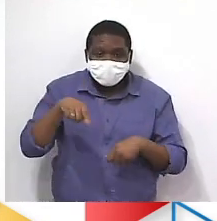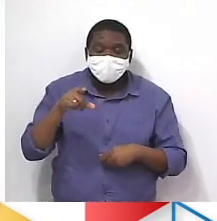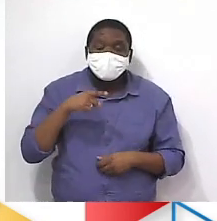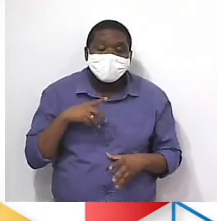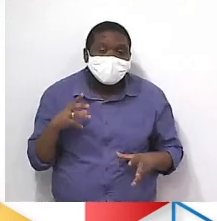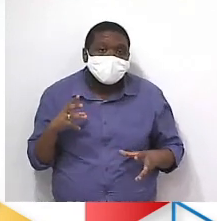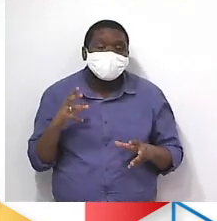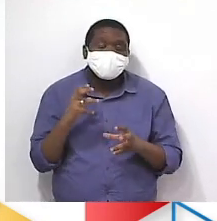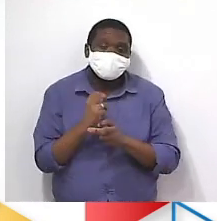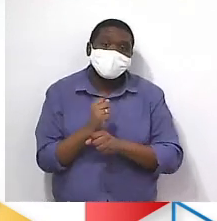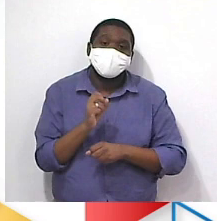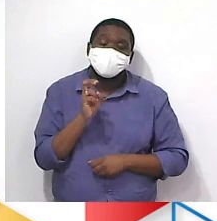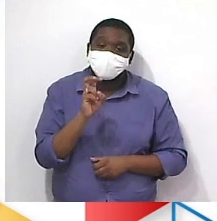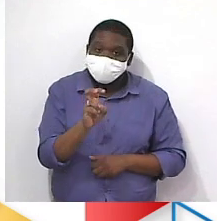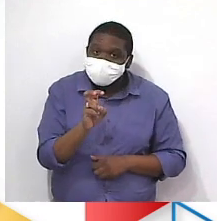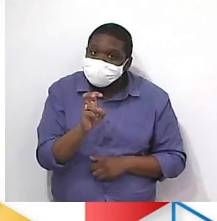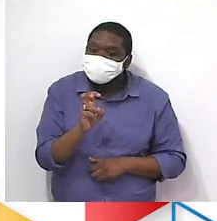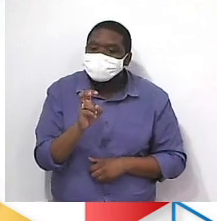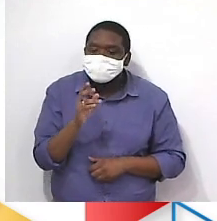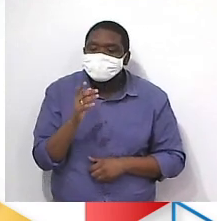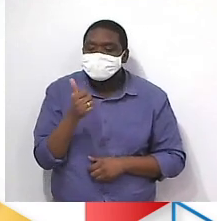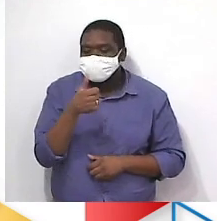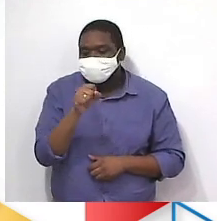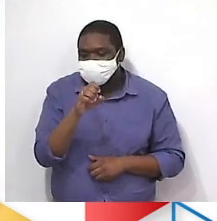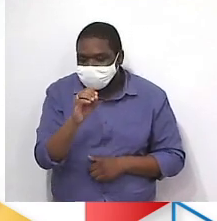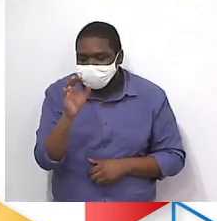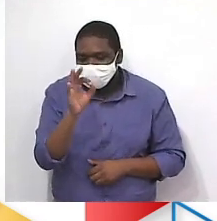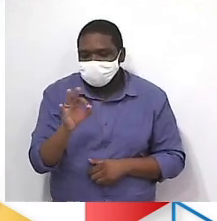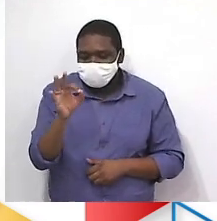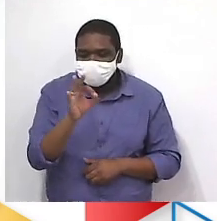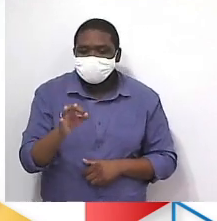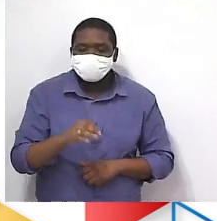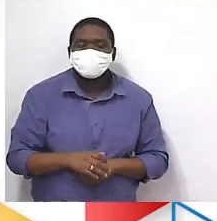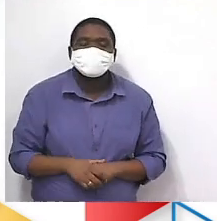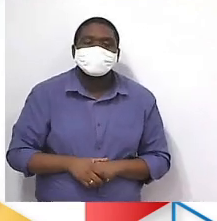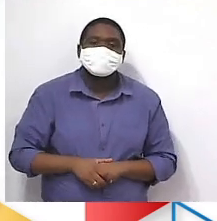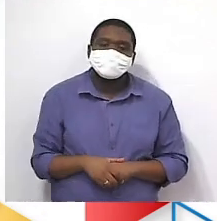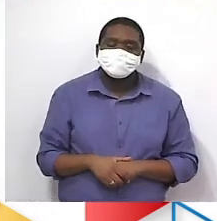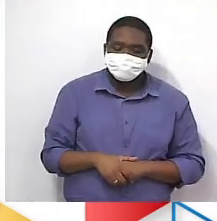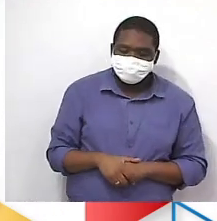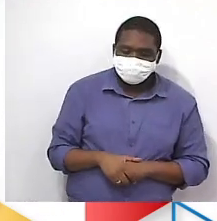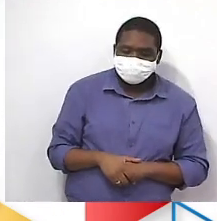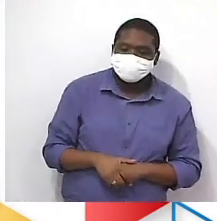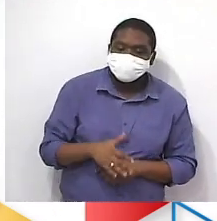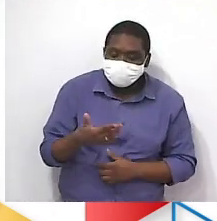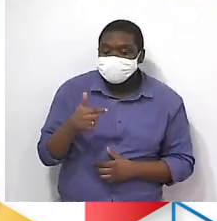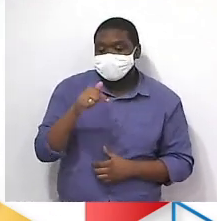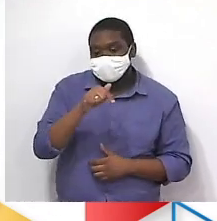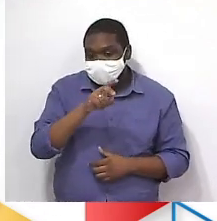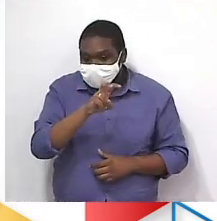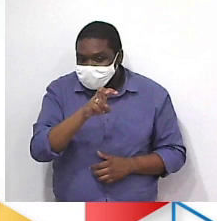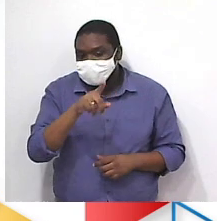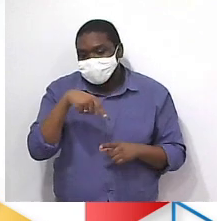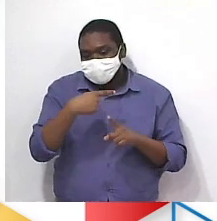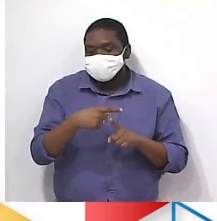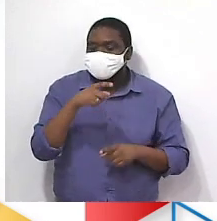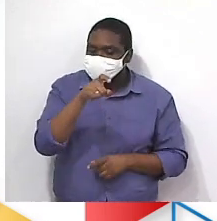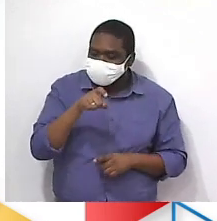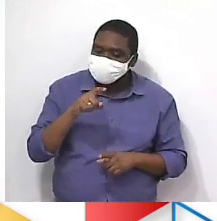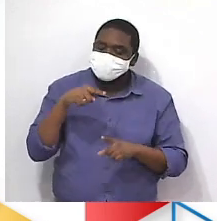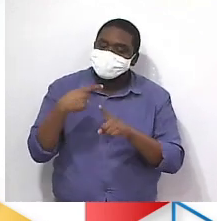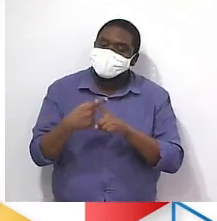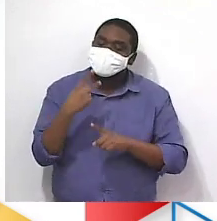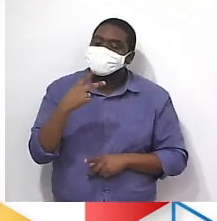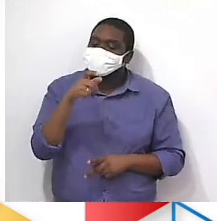quanto? Exatamente. Segue comigo aí, ó. A solução vai ser essa. Somando 75 mais x mais